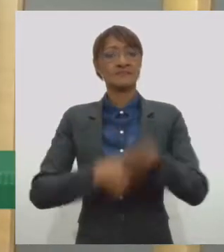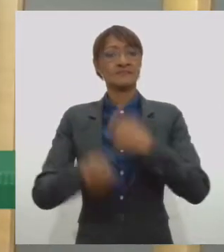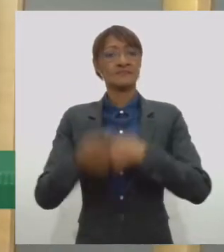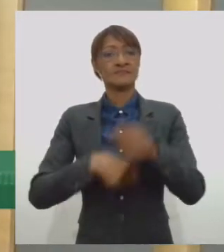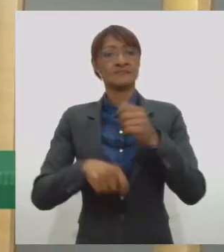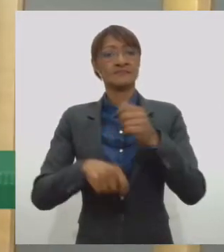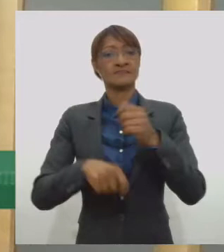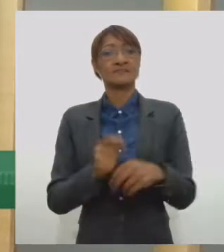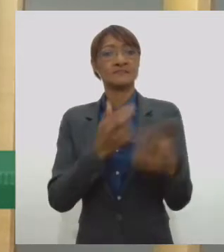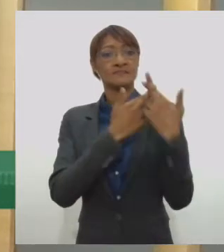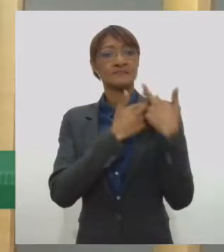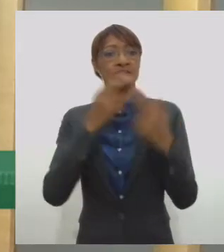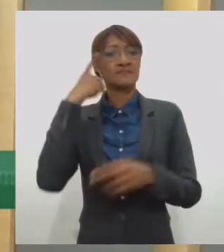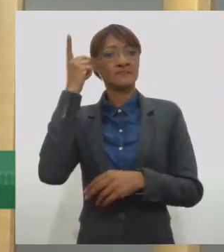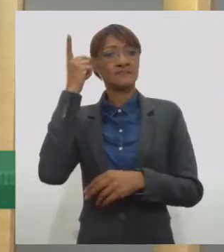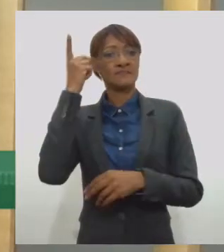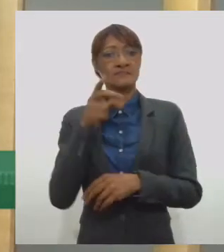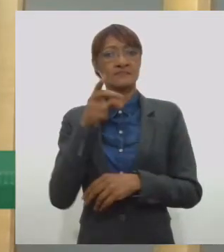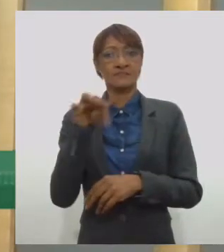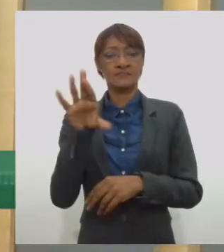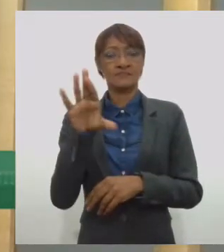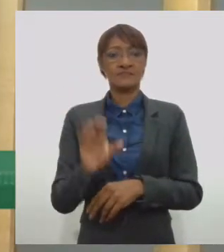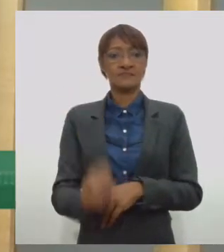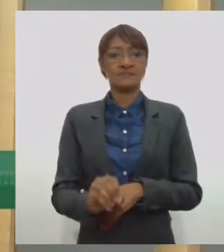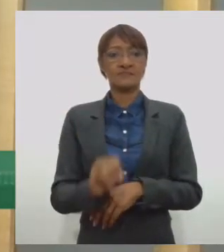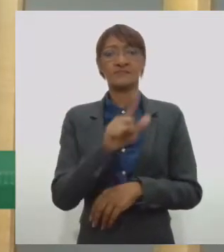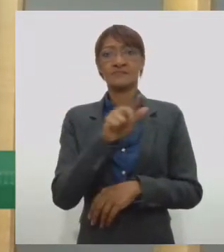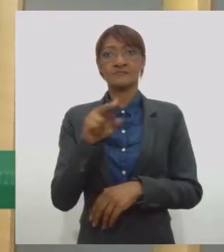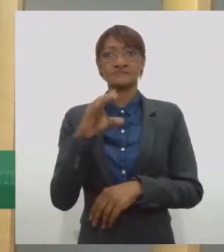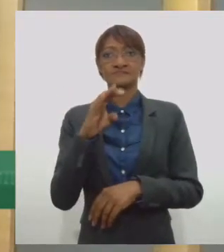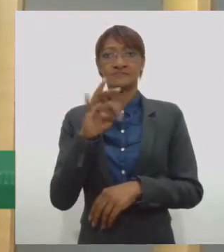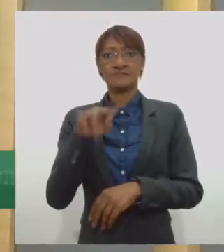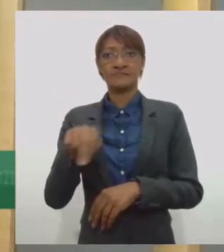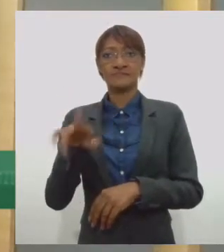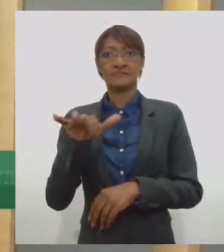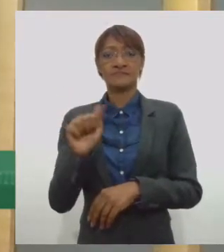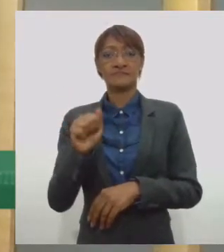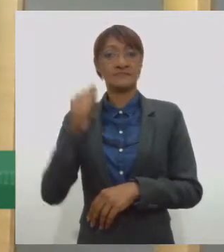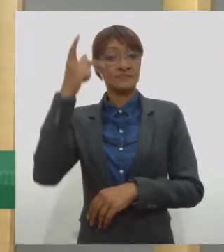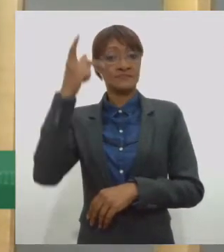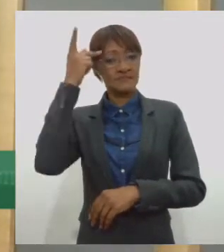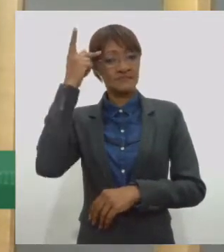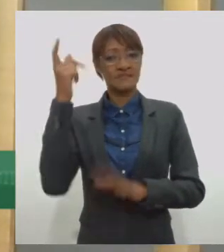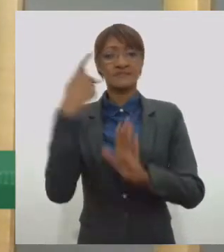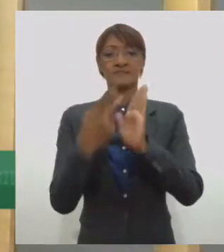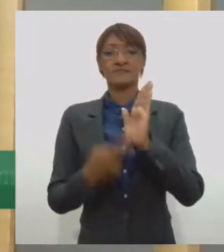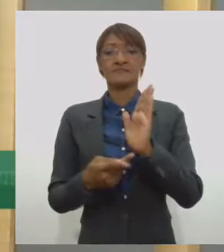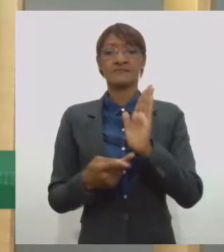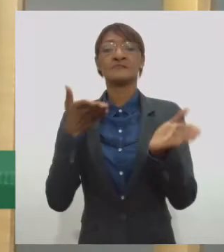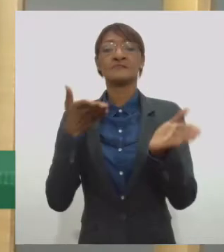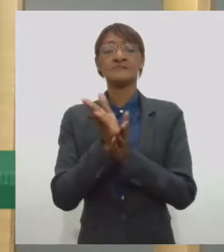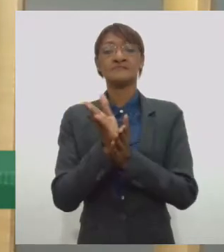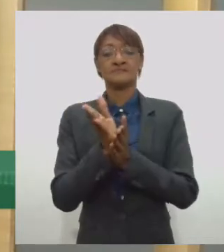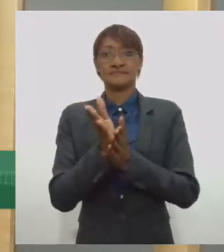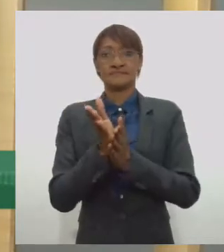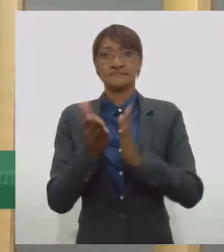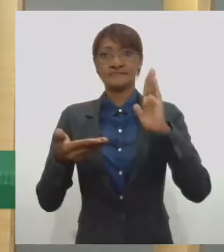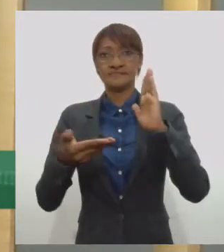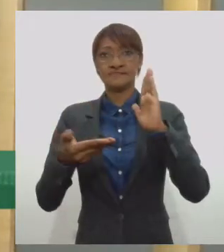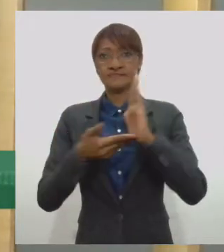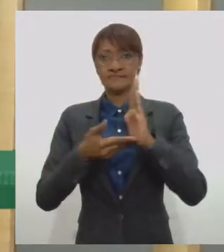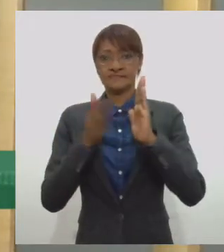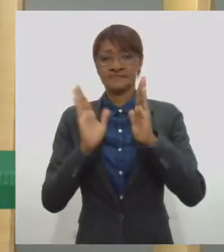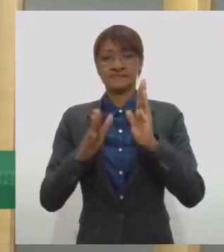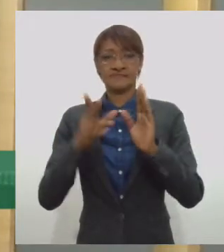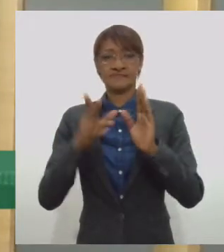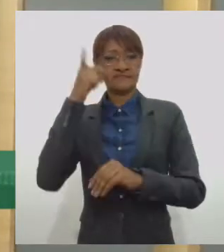de autoria do deputado Roberto de Lucena, do Podemos de São Paulo. O projeto foi aprovado na Câmara dos Deputados na